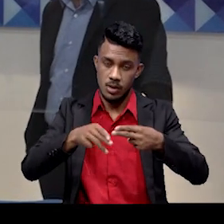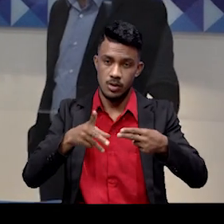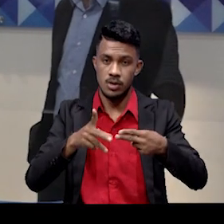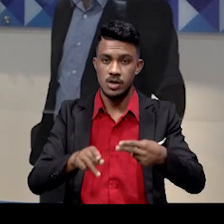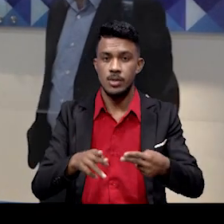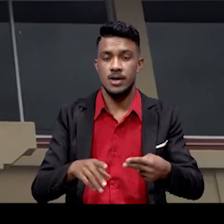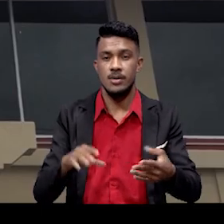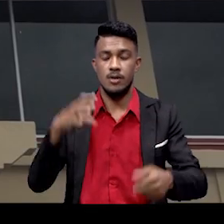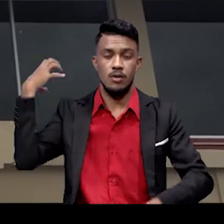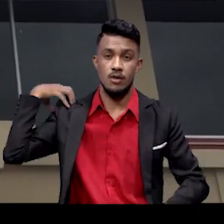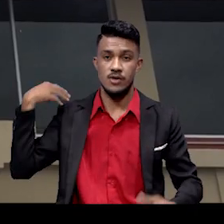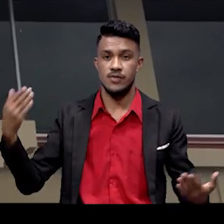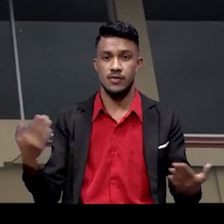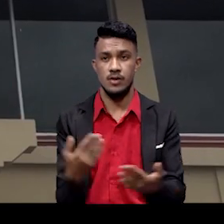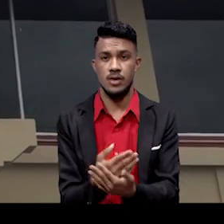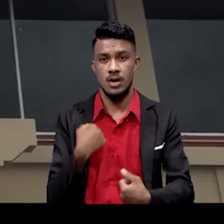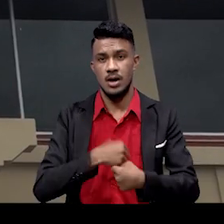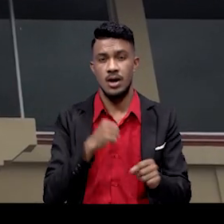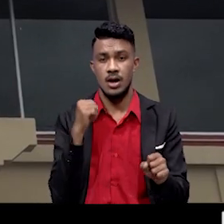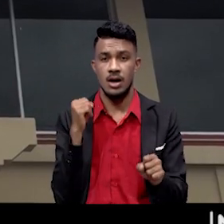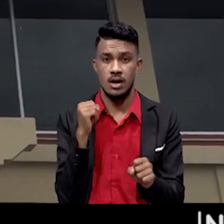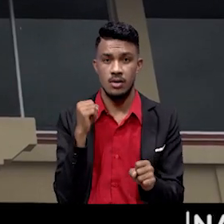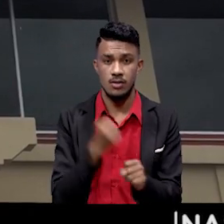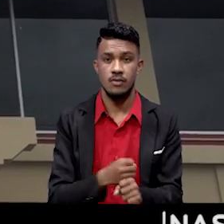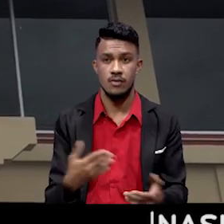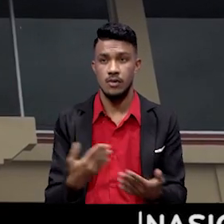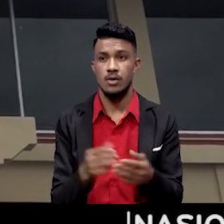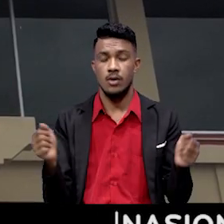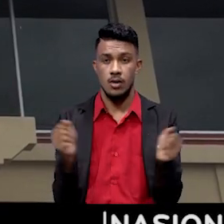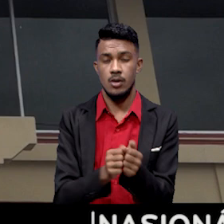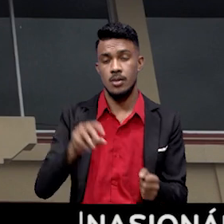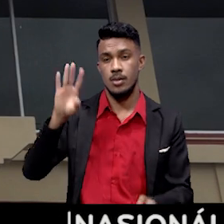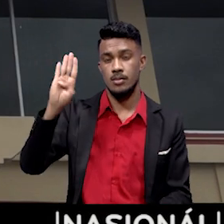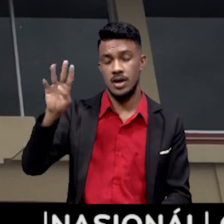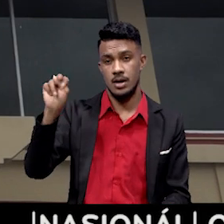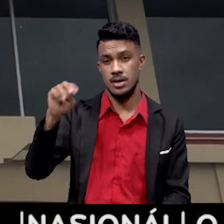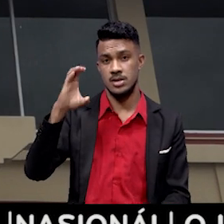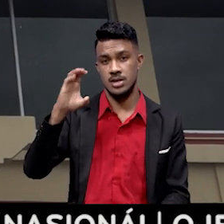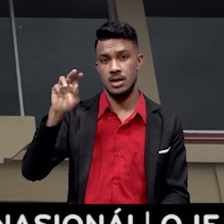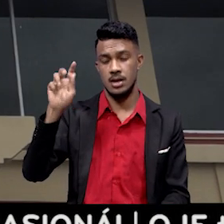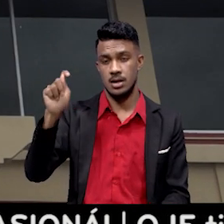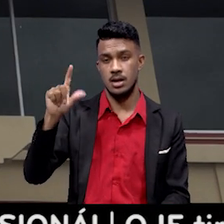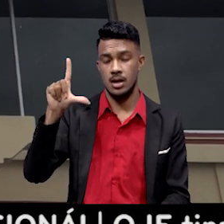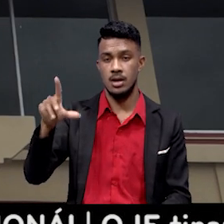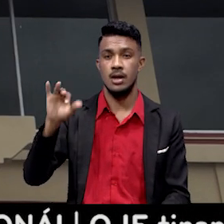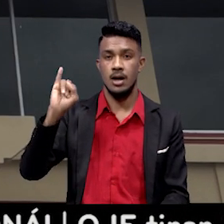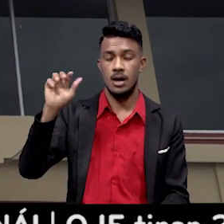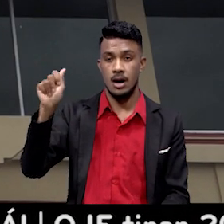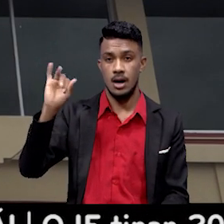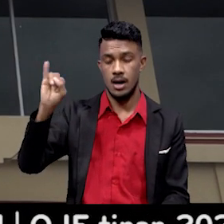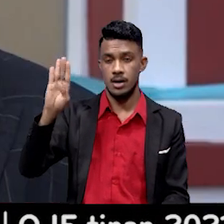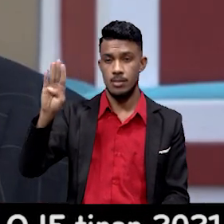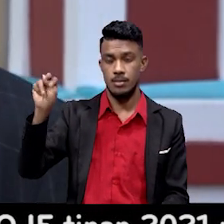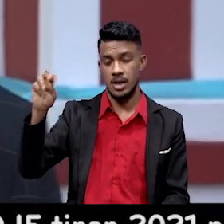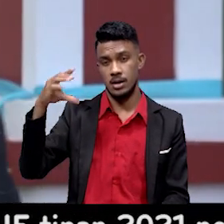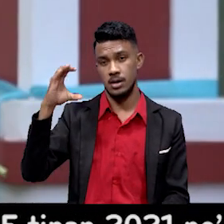Comércio Timor-Leste, mos lança tam facilidade FONE, honaram BNCTL iBanking, ho di halo atendimento ba cliente sira.